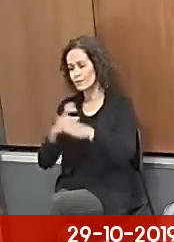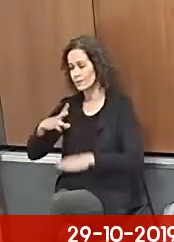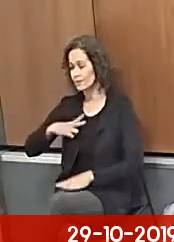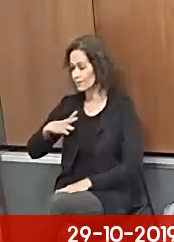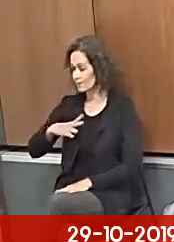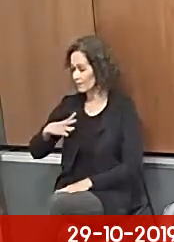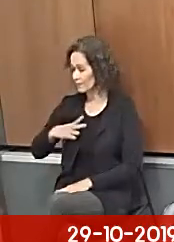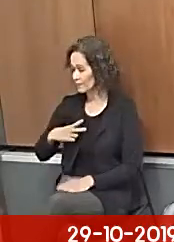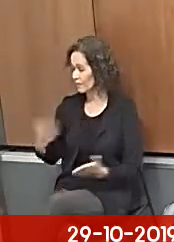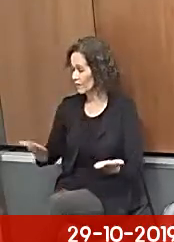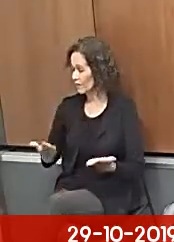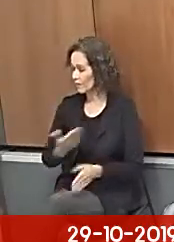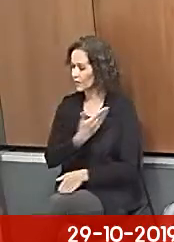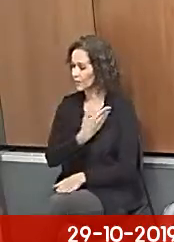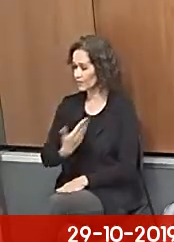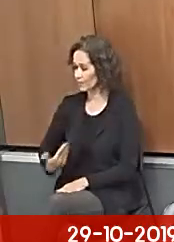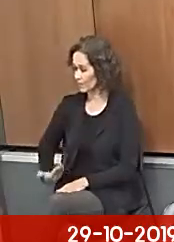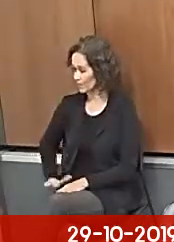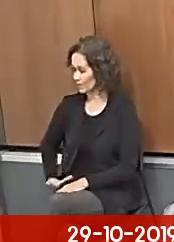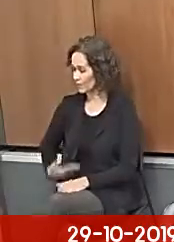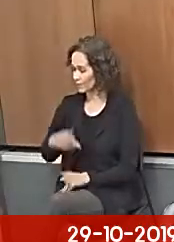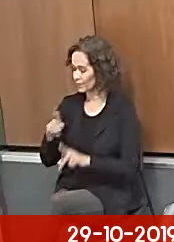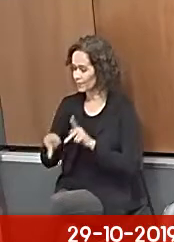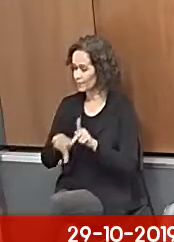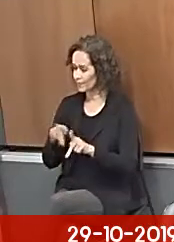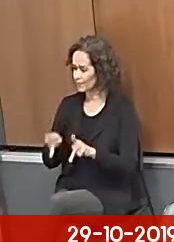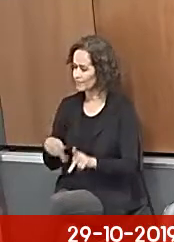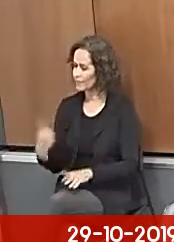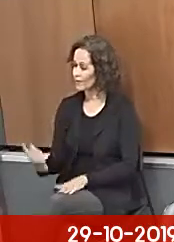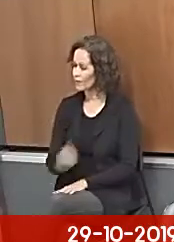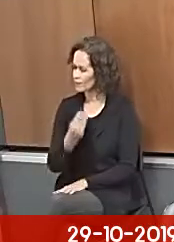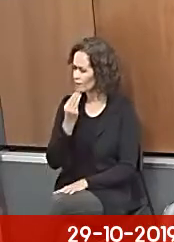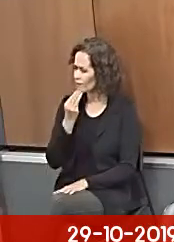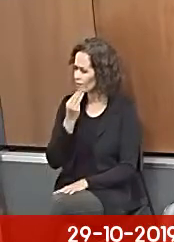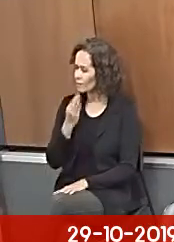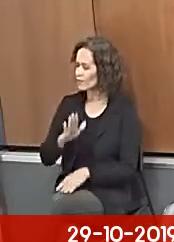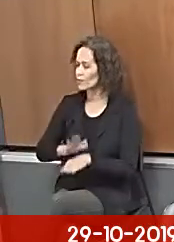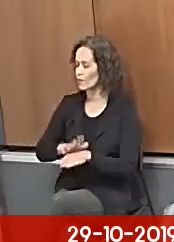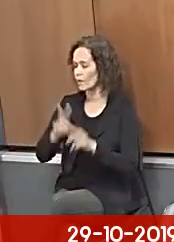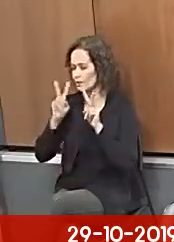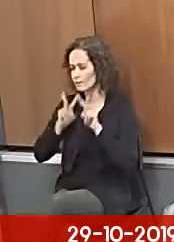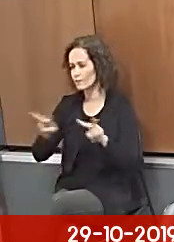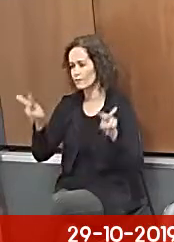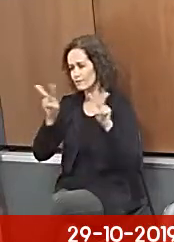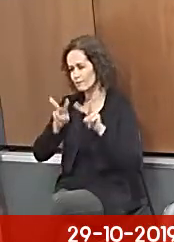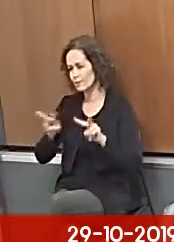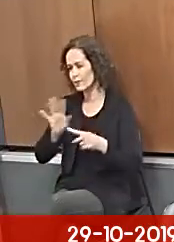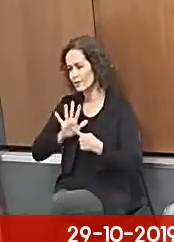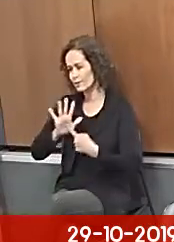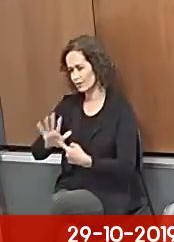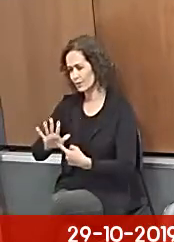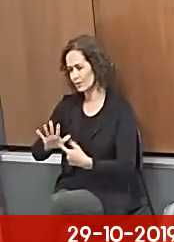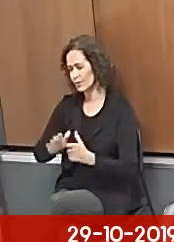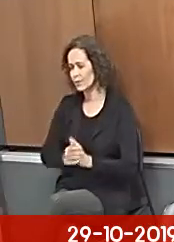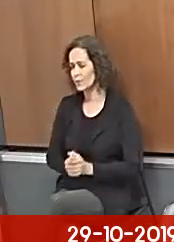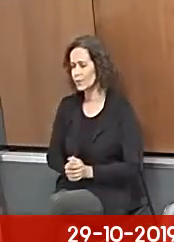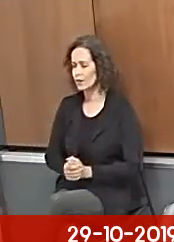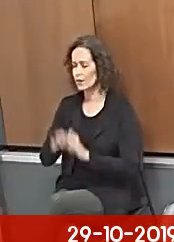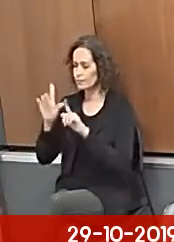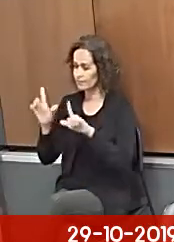entes públicos. O nosso desejo é ser mais visto. E eu vou passar aqui o